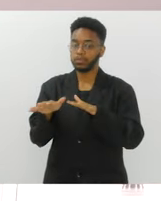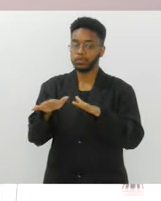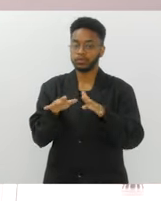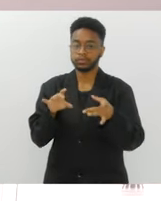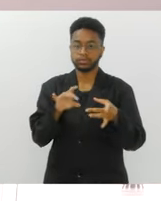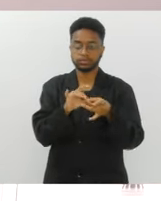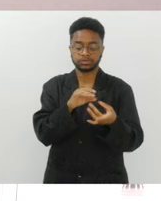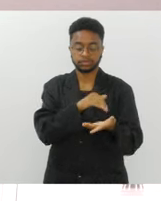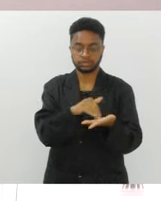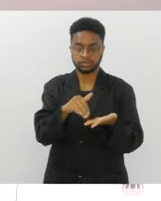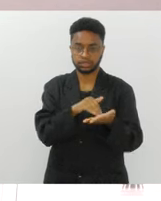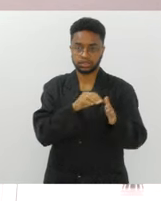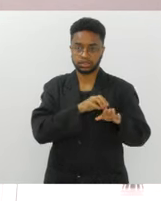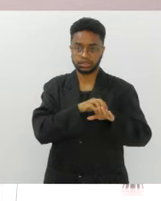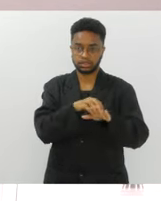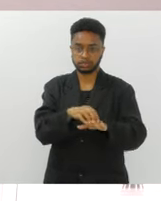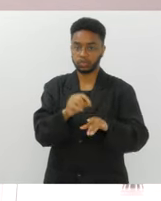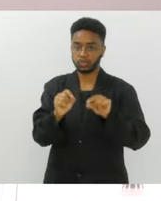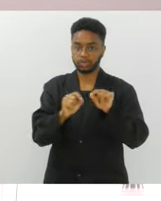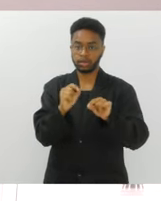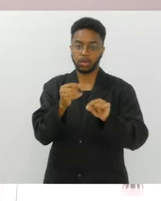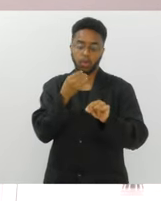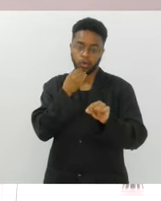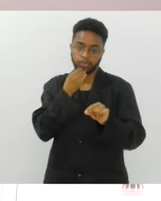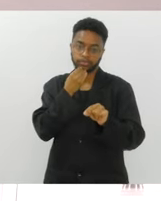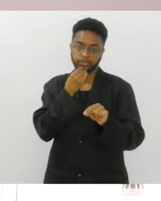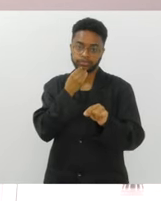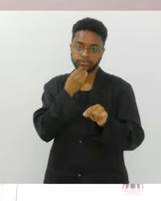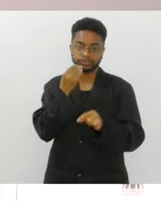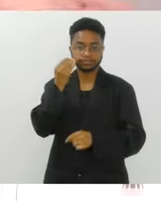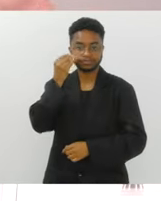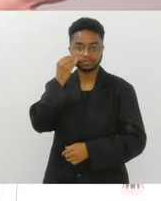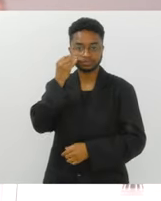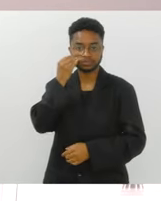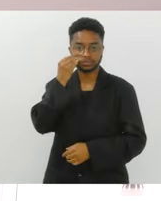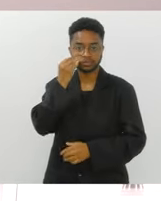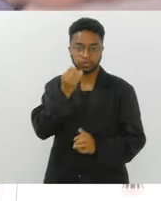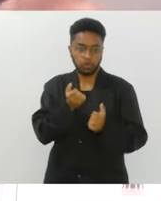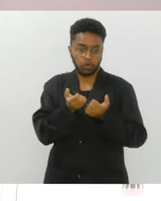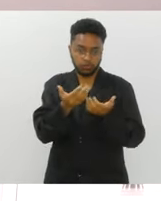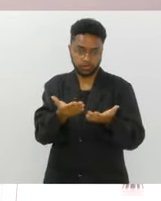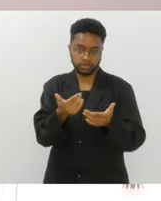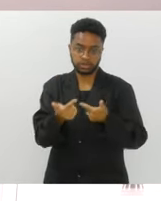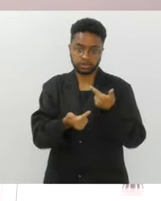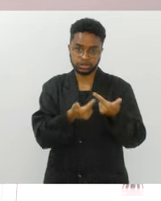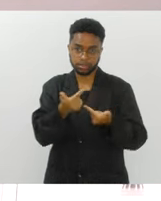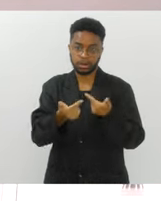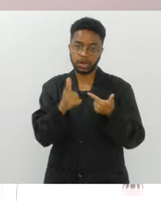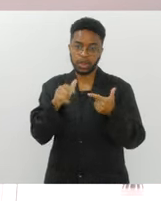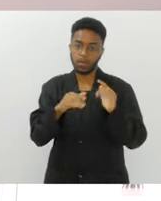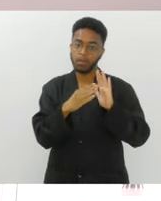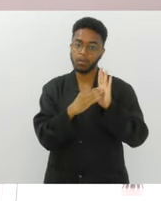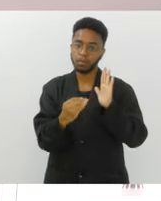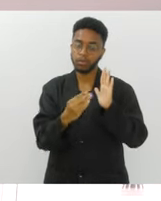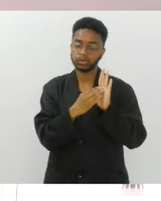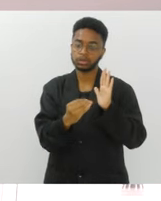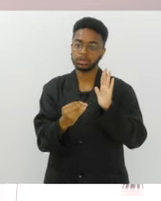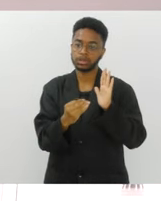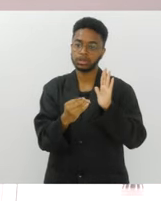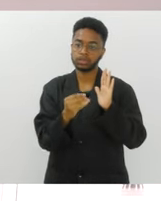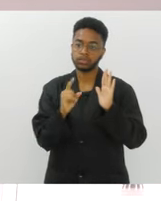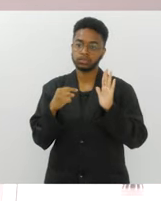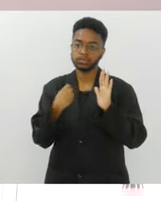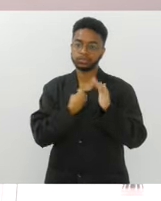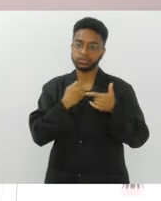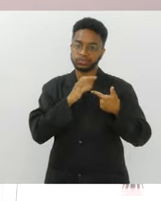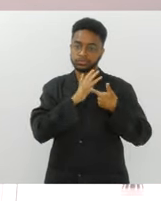Secretaria de Transporte no sentido, obviamente, de uma prestação de serviço, que é o modelo que tem sido